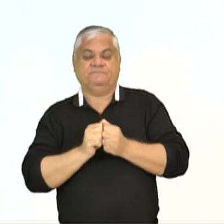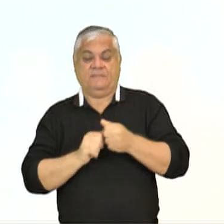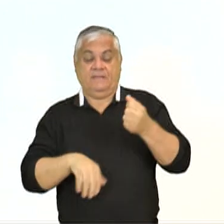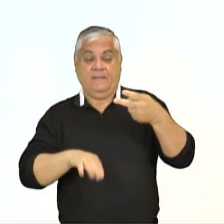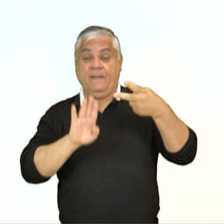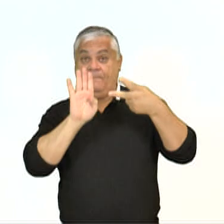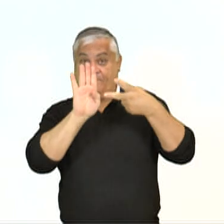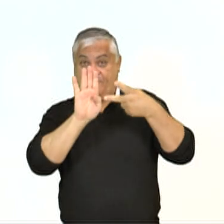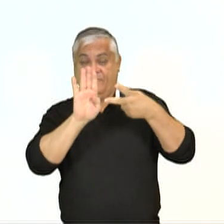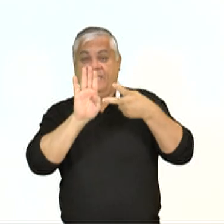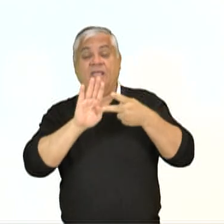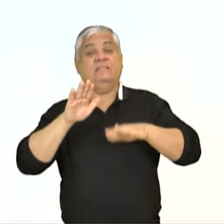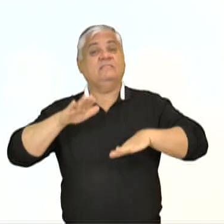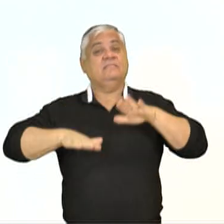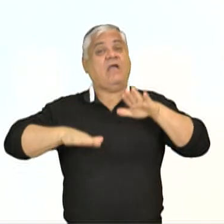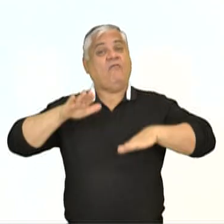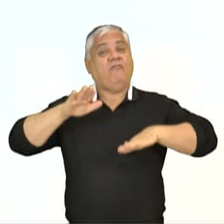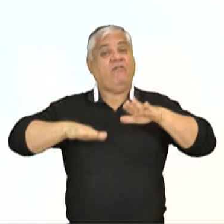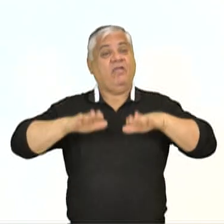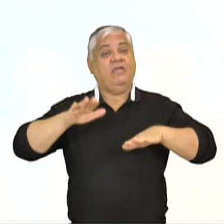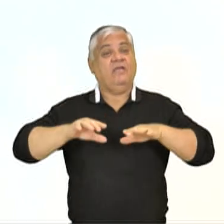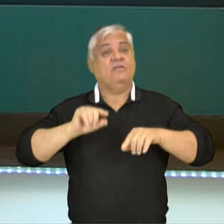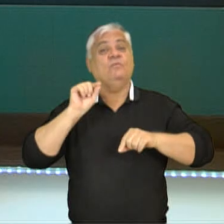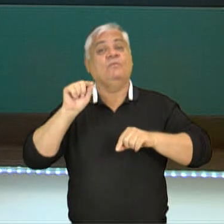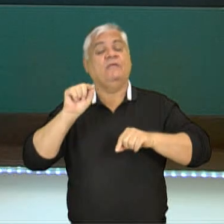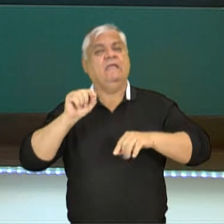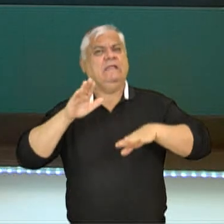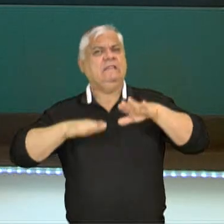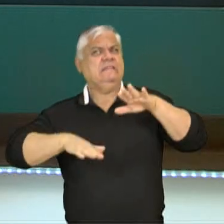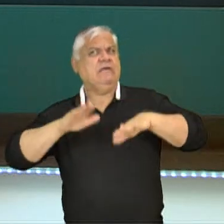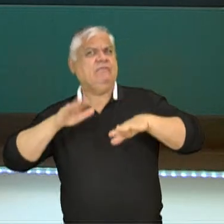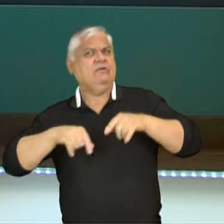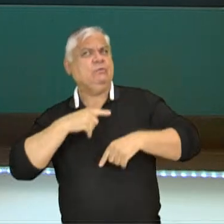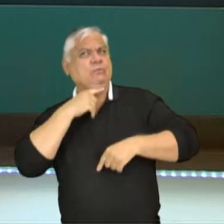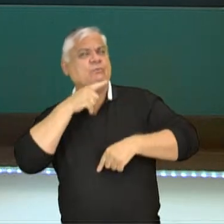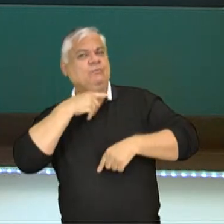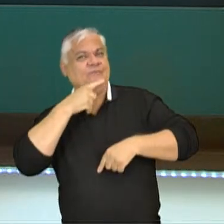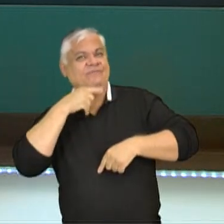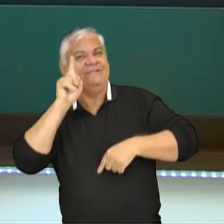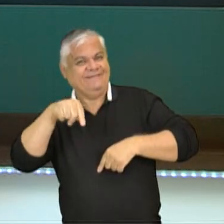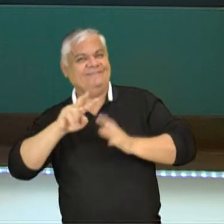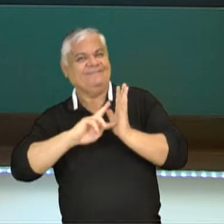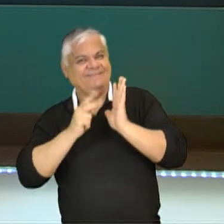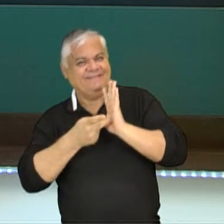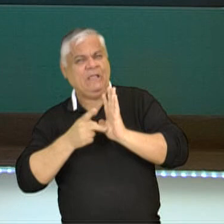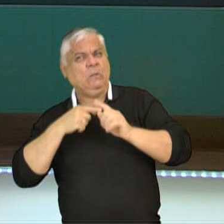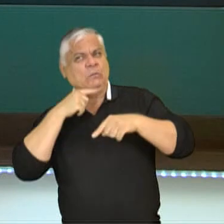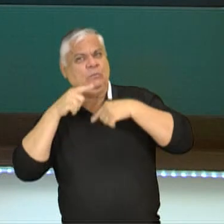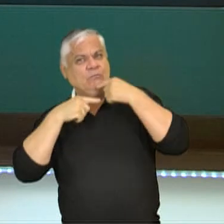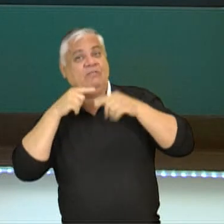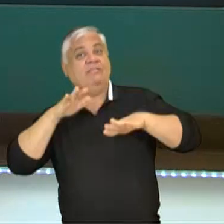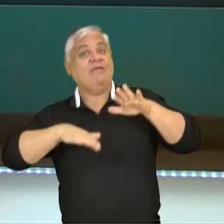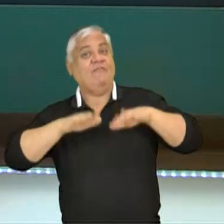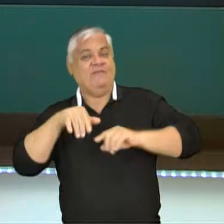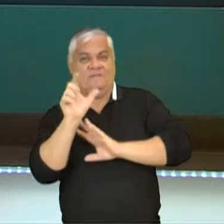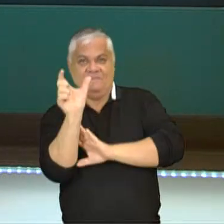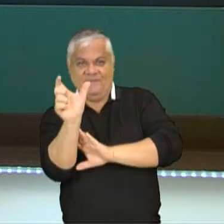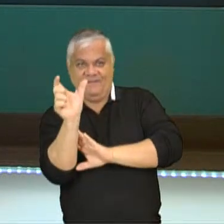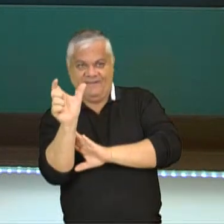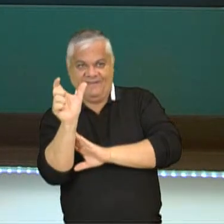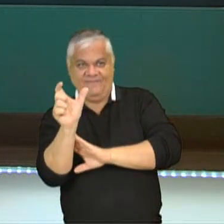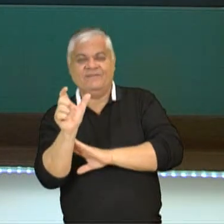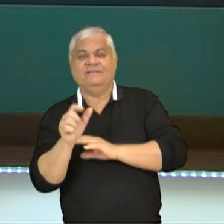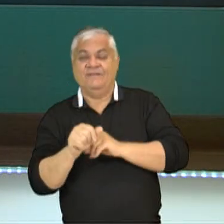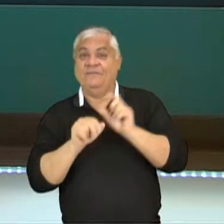o telefone fixo deixe de existir. Nós temos uma expressão que indica dúvida, né? Uma palavra que indica dúvida, portanto, um advérbio,